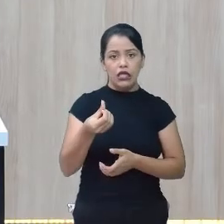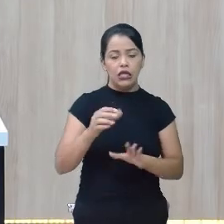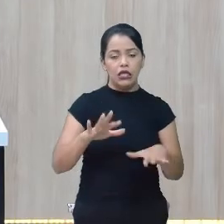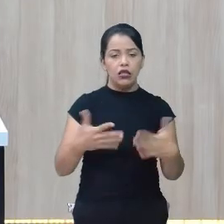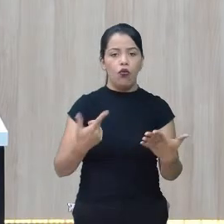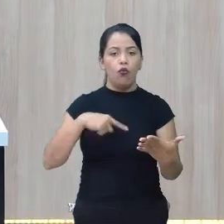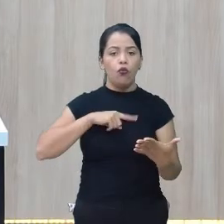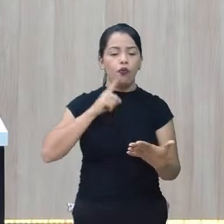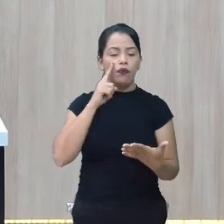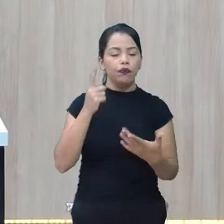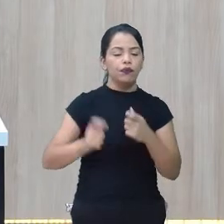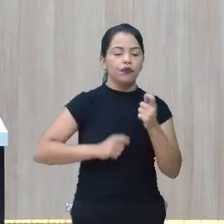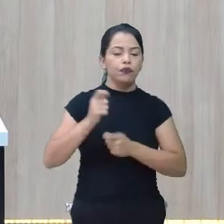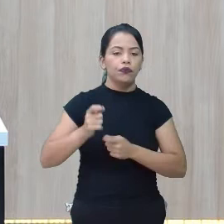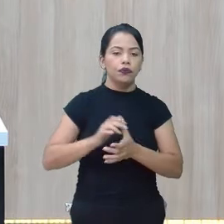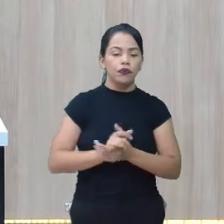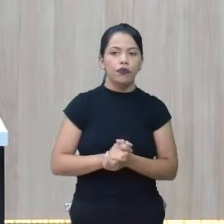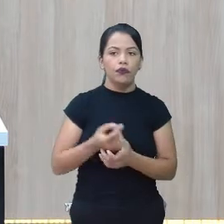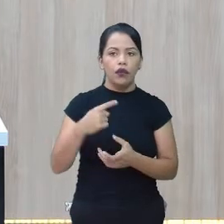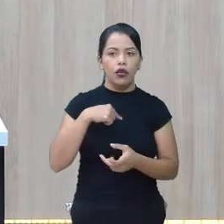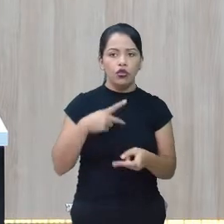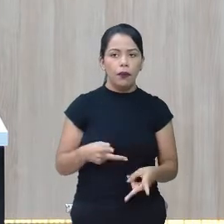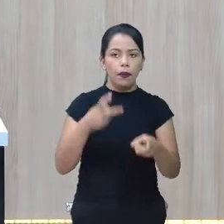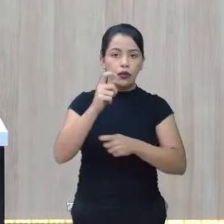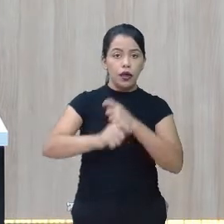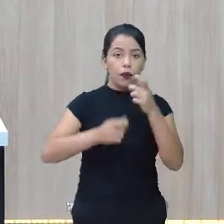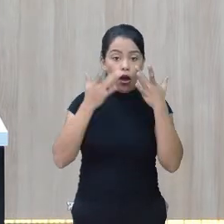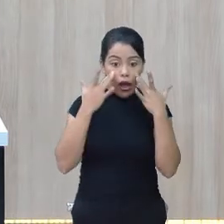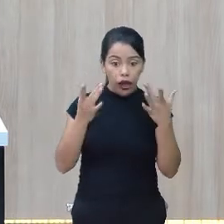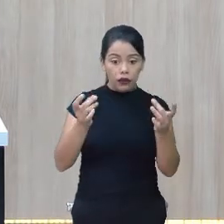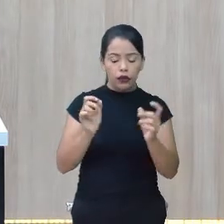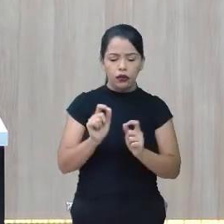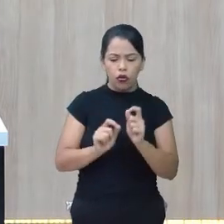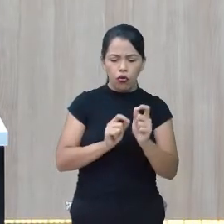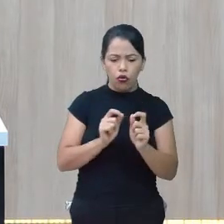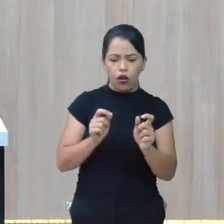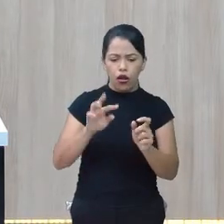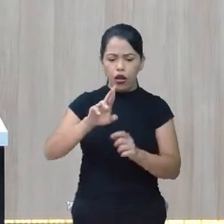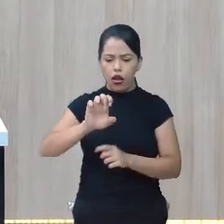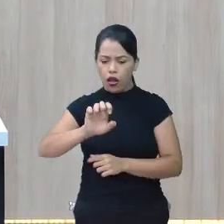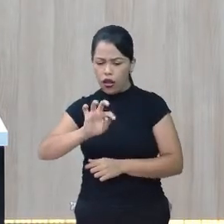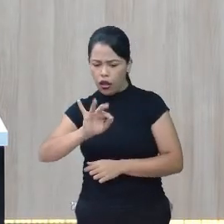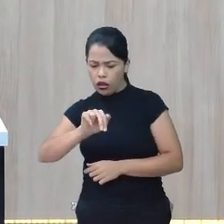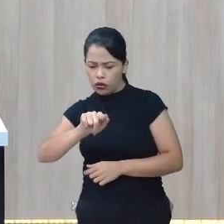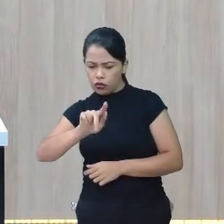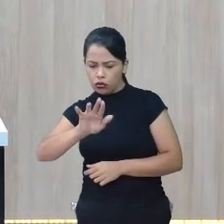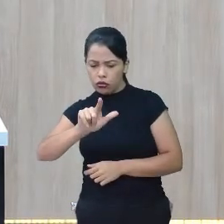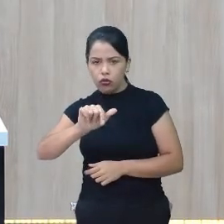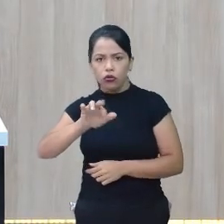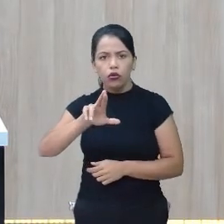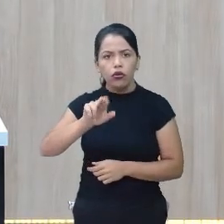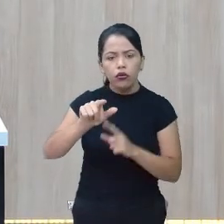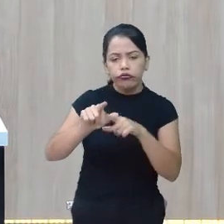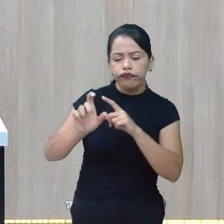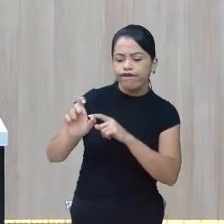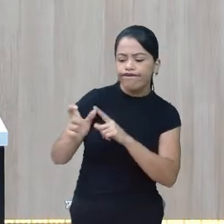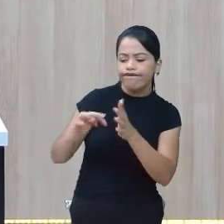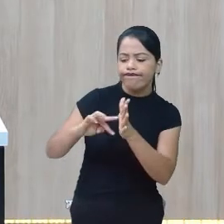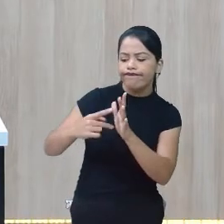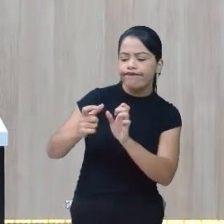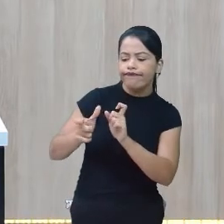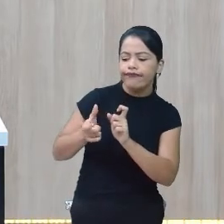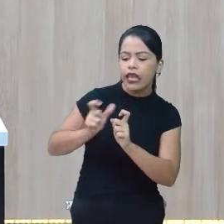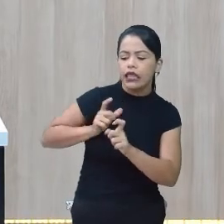observa essa definição, chama muito a atenção esse retangular, né? E esse retangular normalmente traz uma ideia